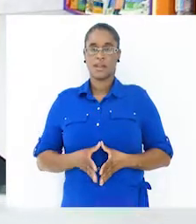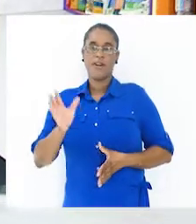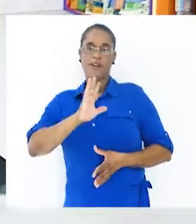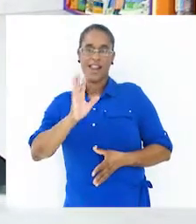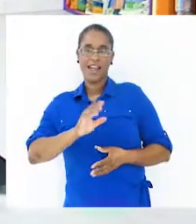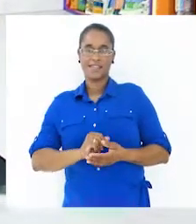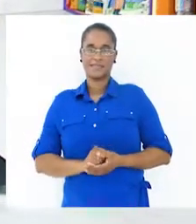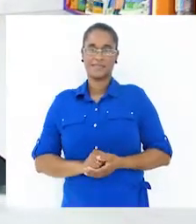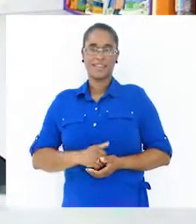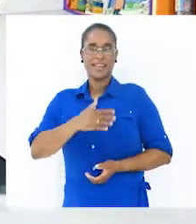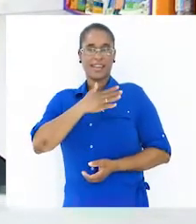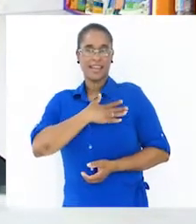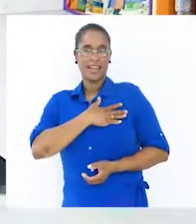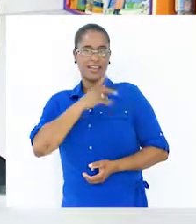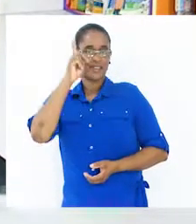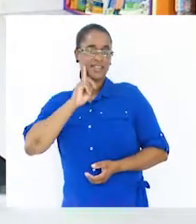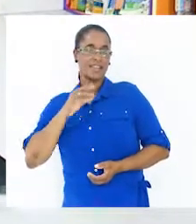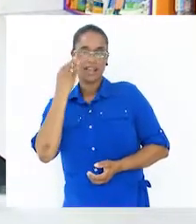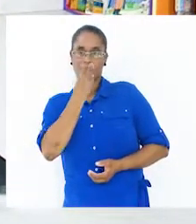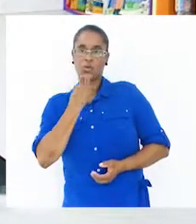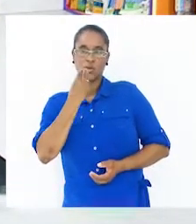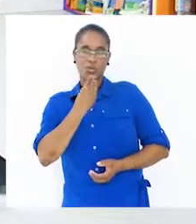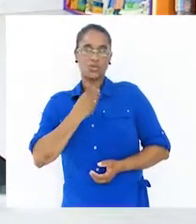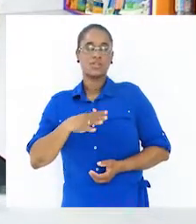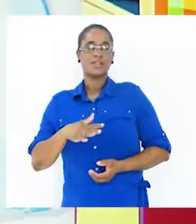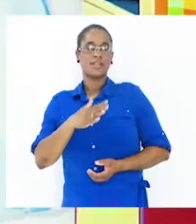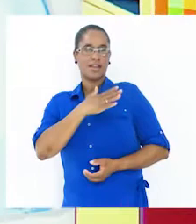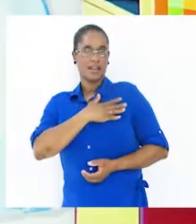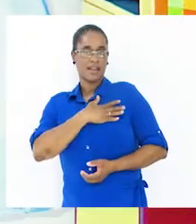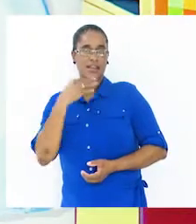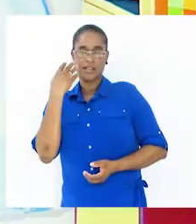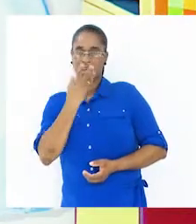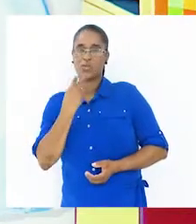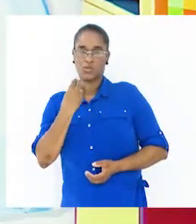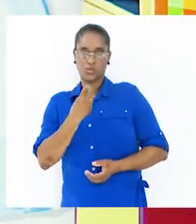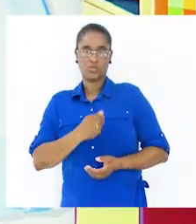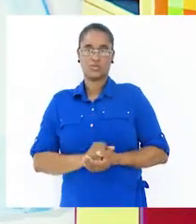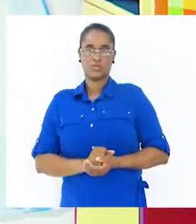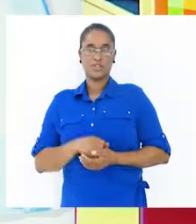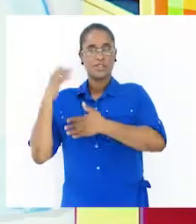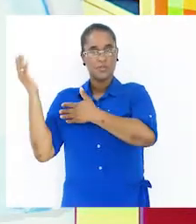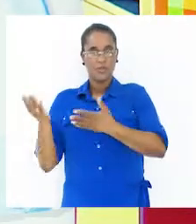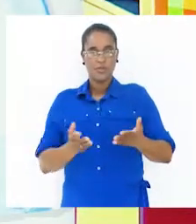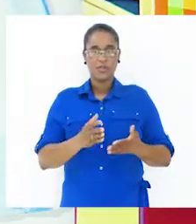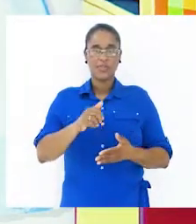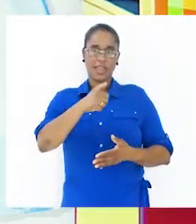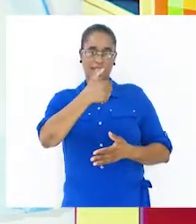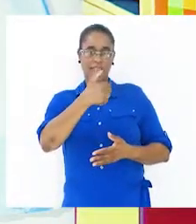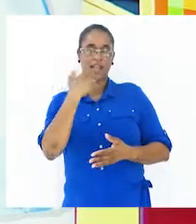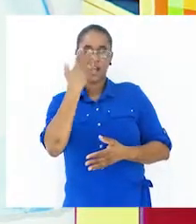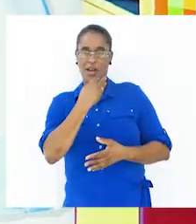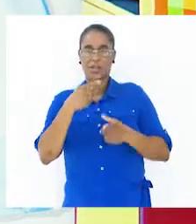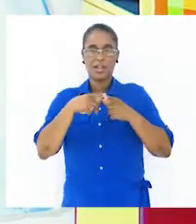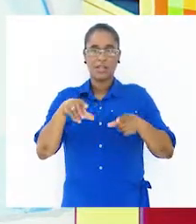Olá, caras alunas, caros alunos, sejam bem-vindos à quinta aula de